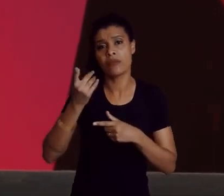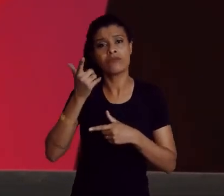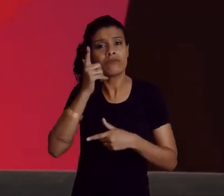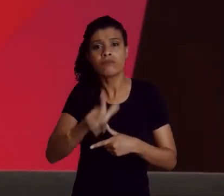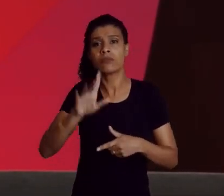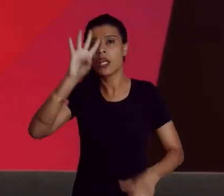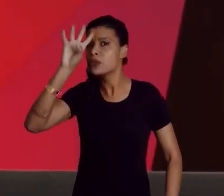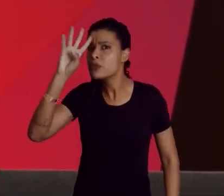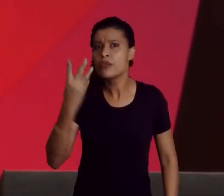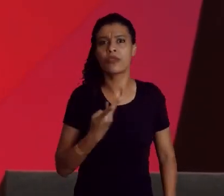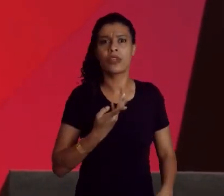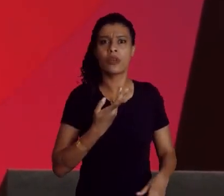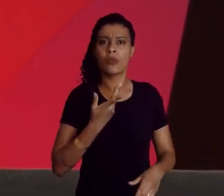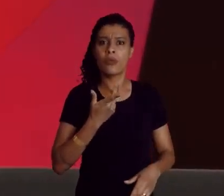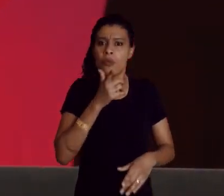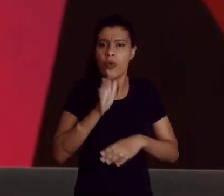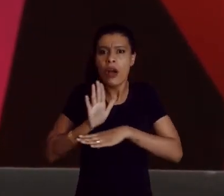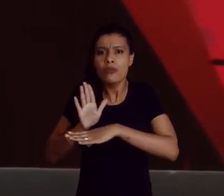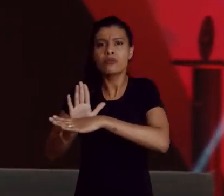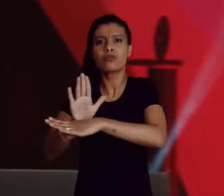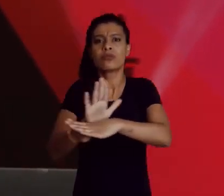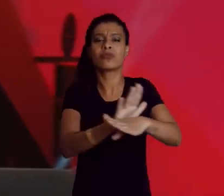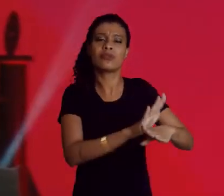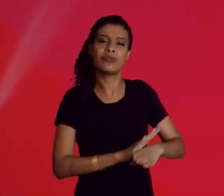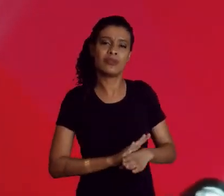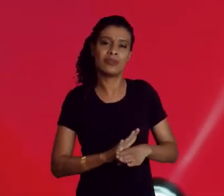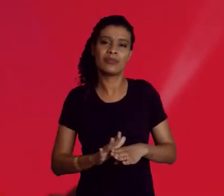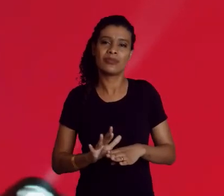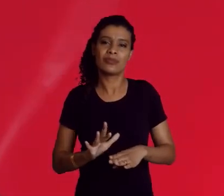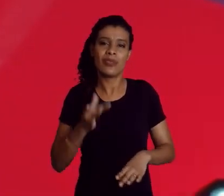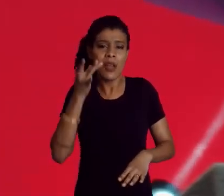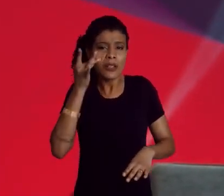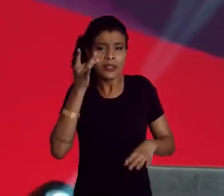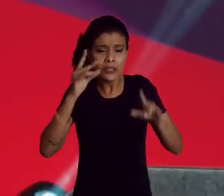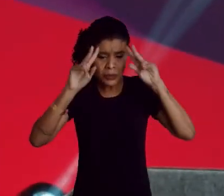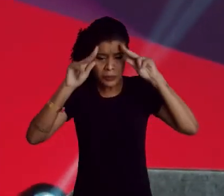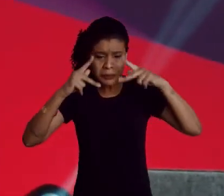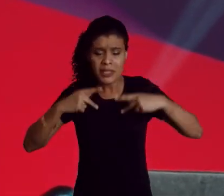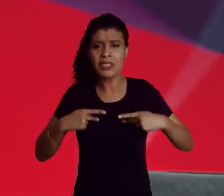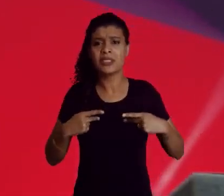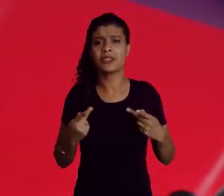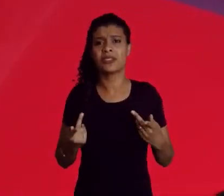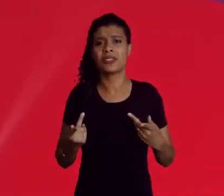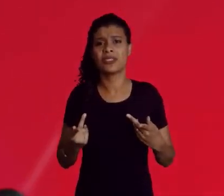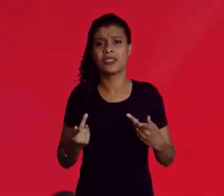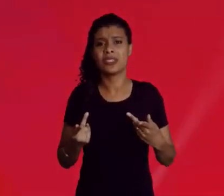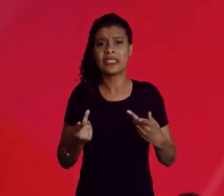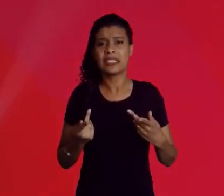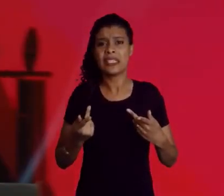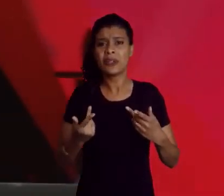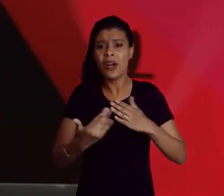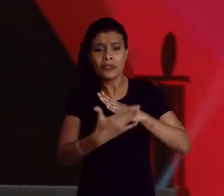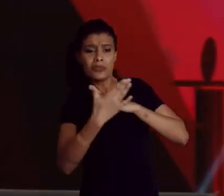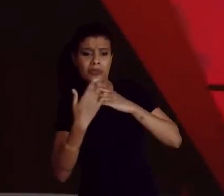pessoas? Isso é ser humano, é dizer, eu preciso de ajuda nessa área. Por que, gente? A gente, quando